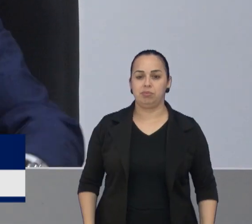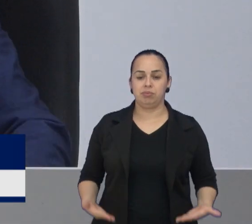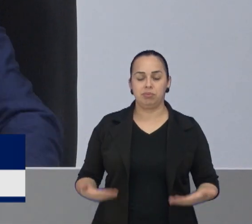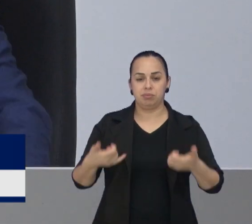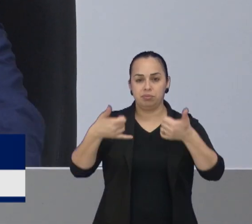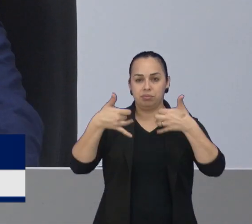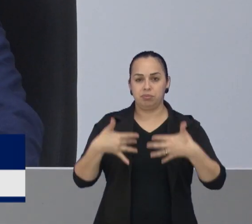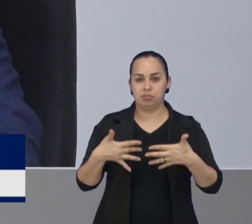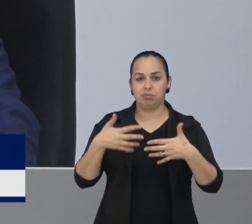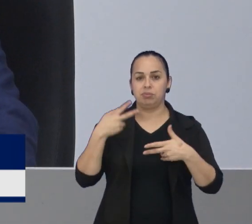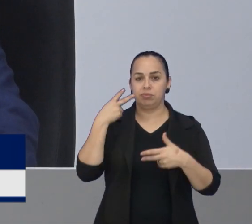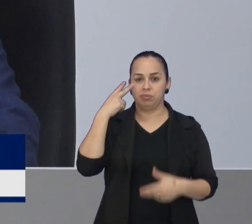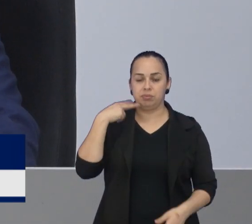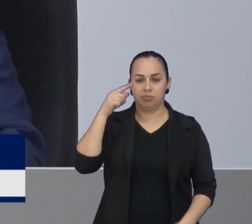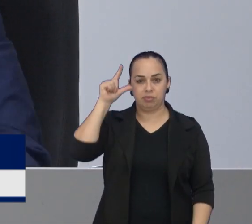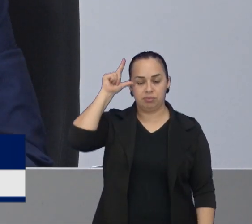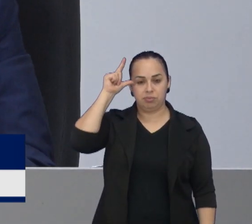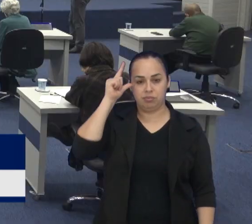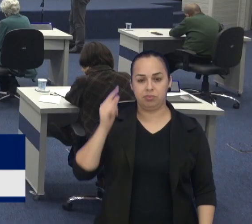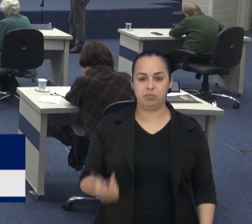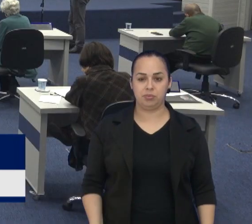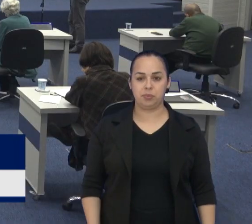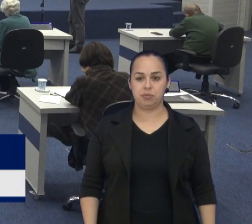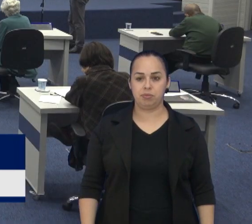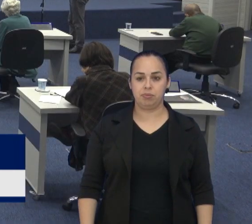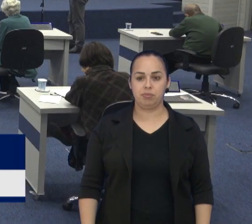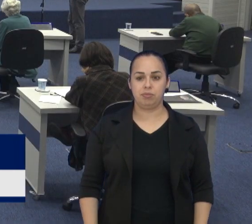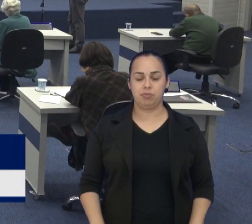de votação, vereador Lindo Bispo. Questão de ordem.